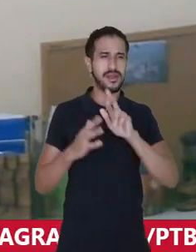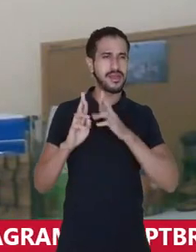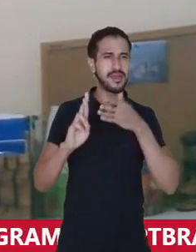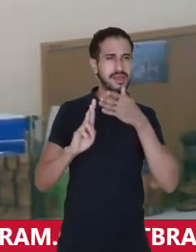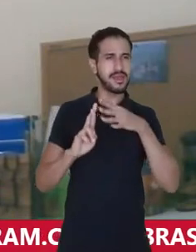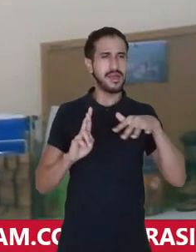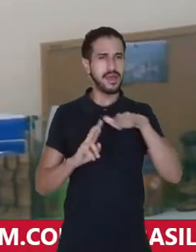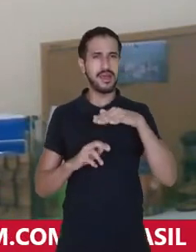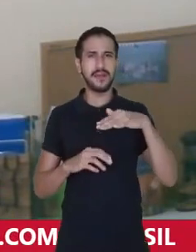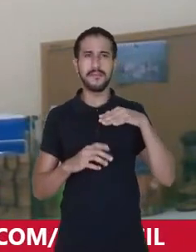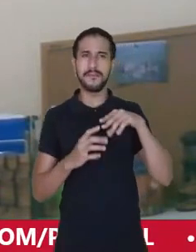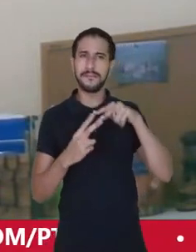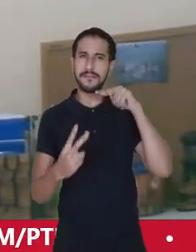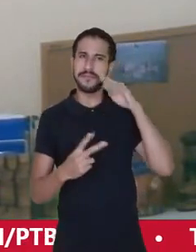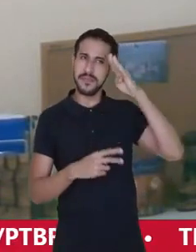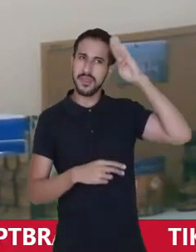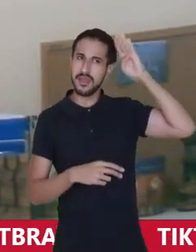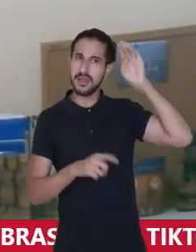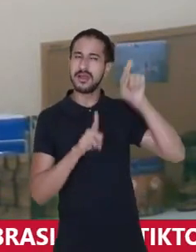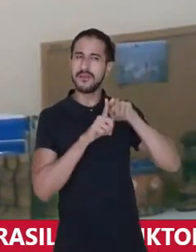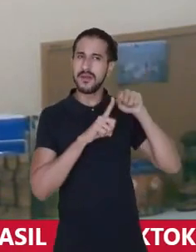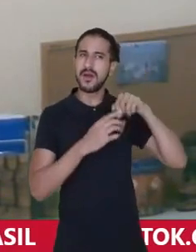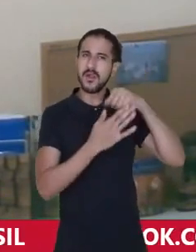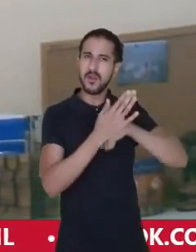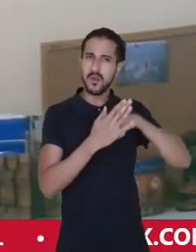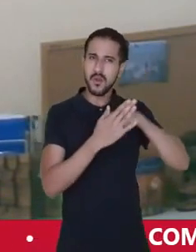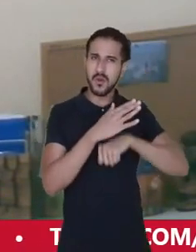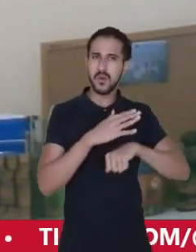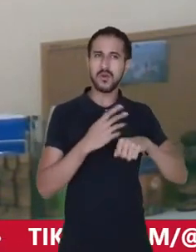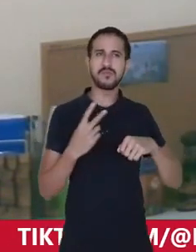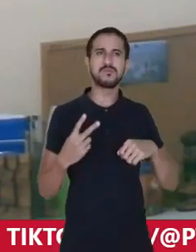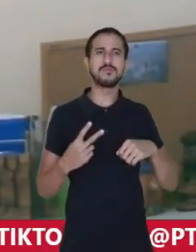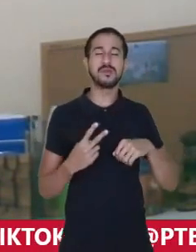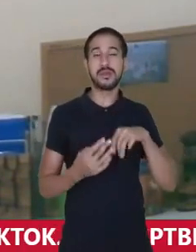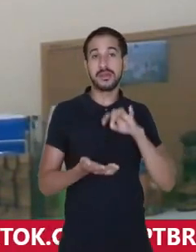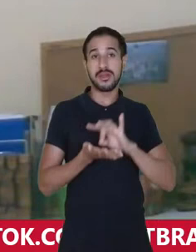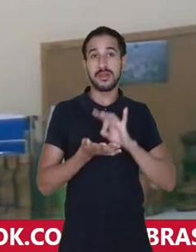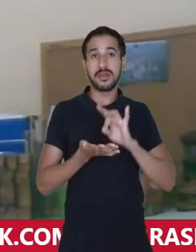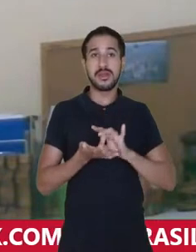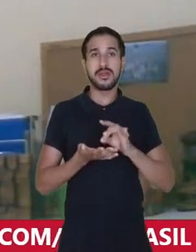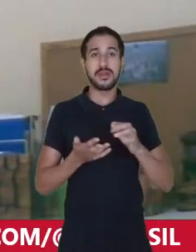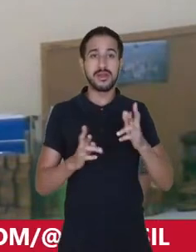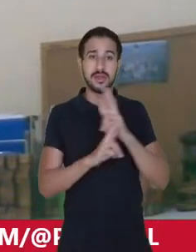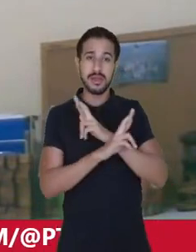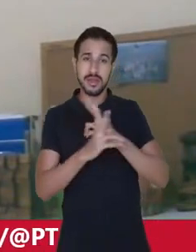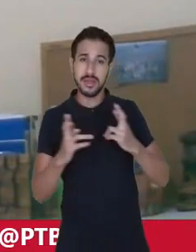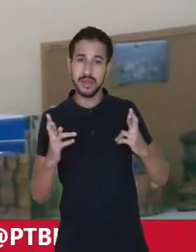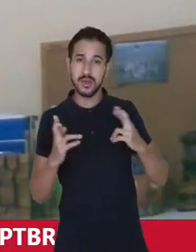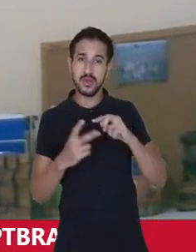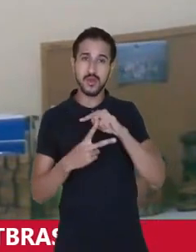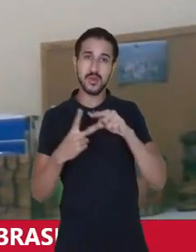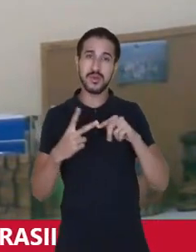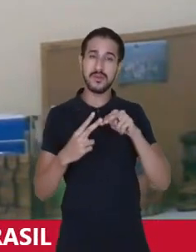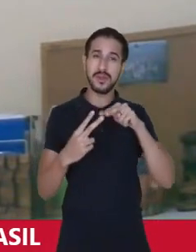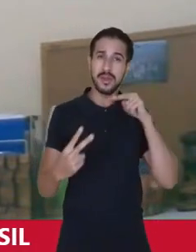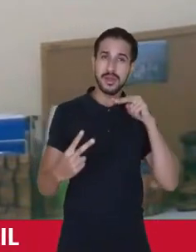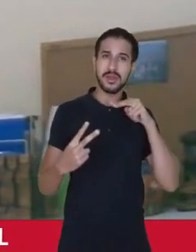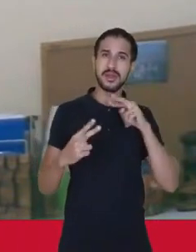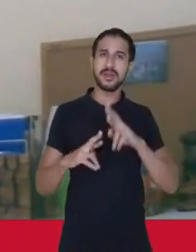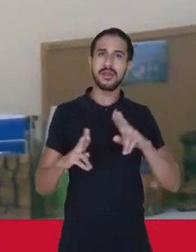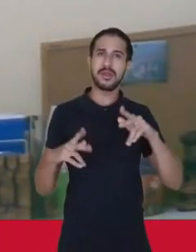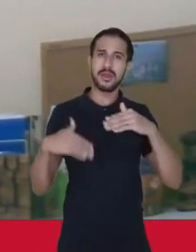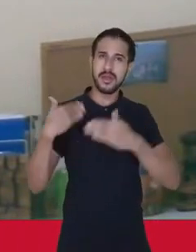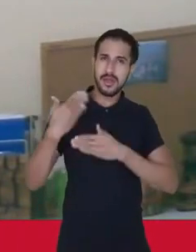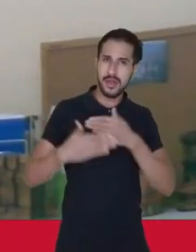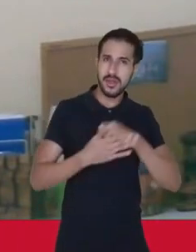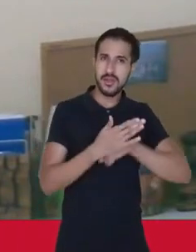vista acadêmico quanto do ponto de vista da luta, né, ou seja, na verdade, entrelaçando essas duas dimensões, referências de trajetórias de